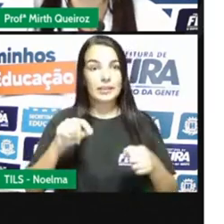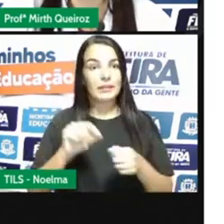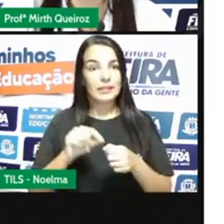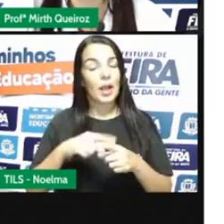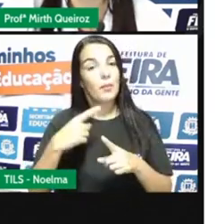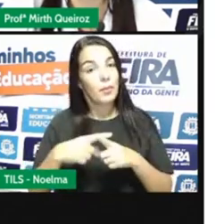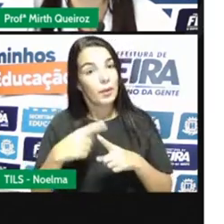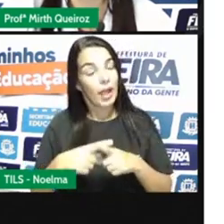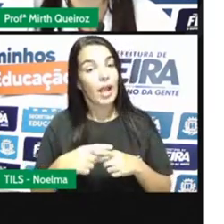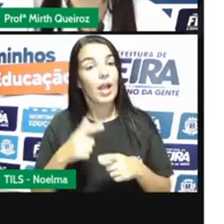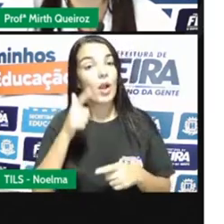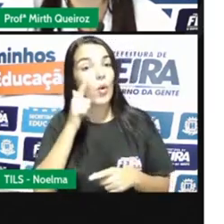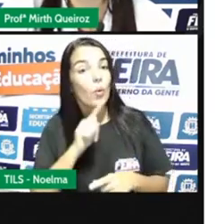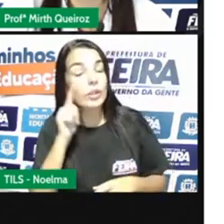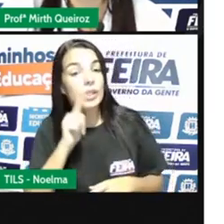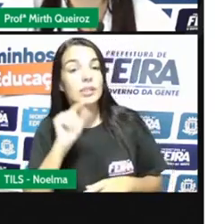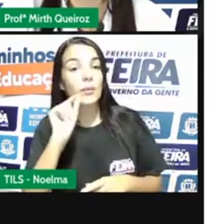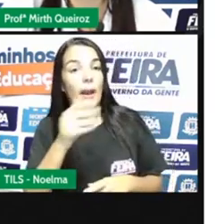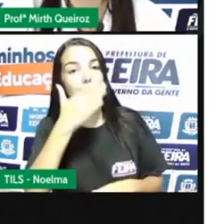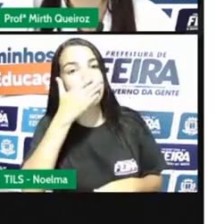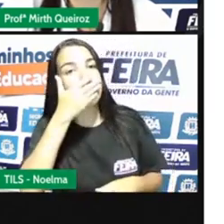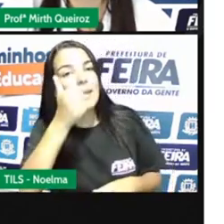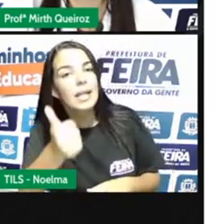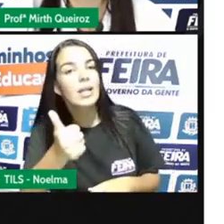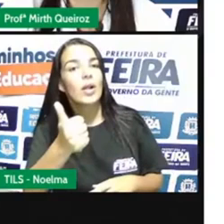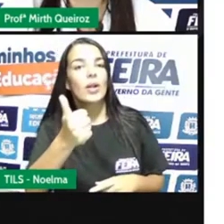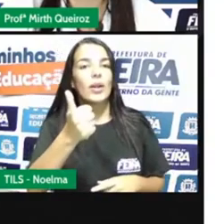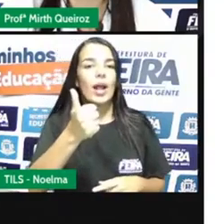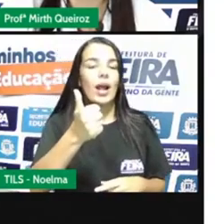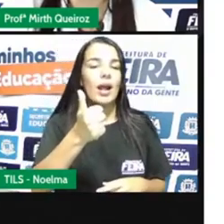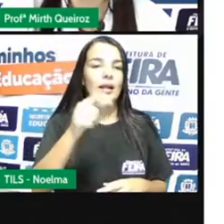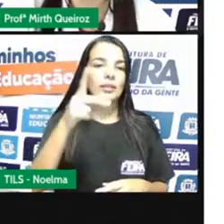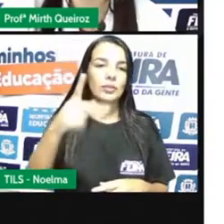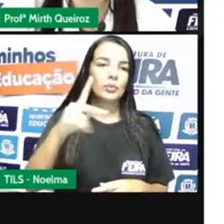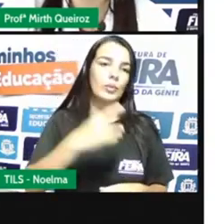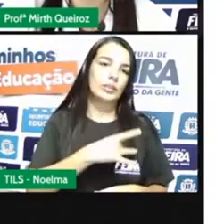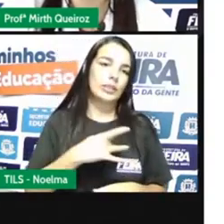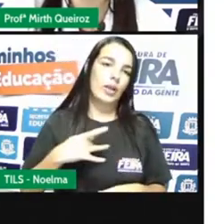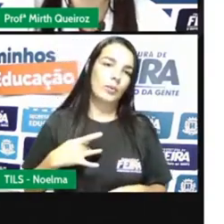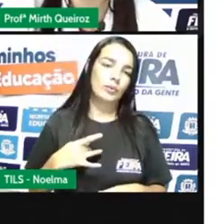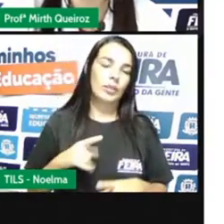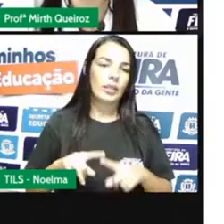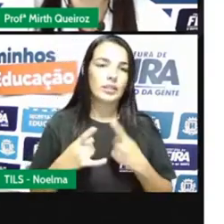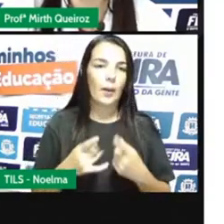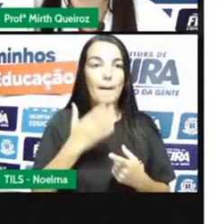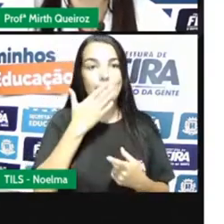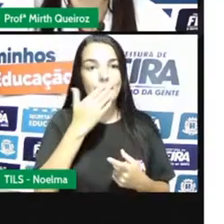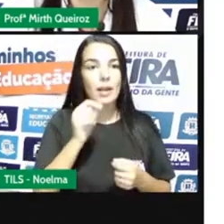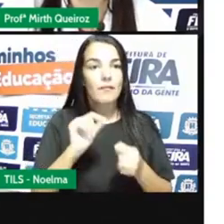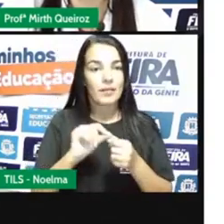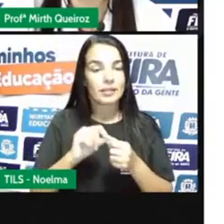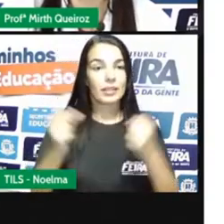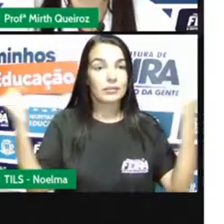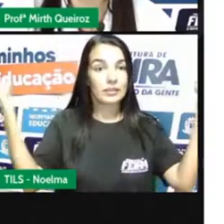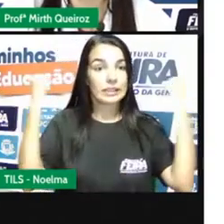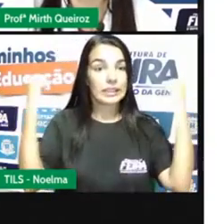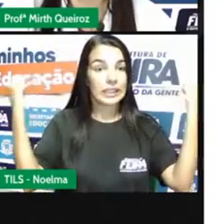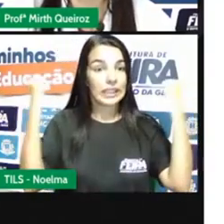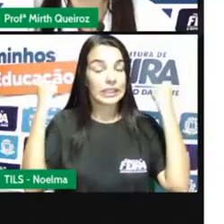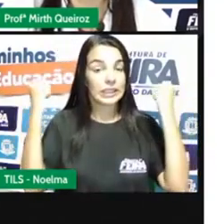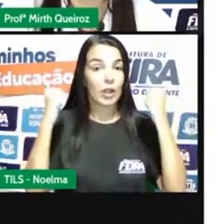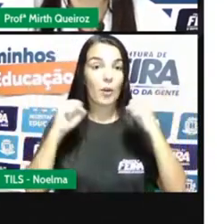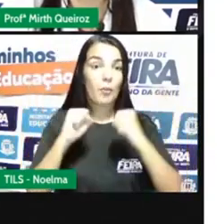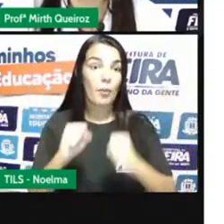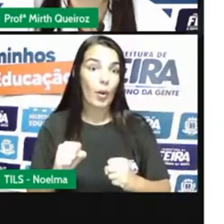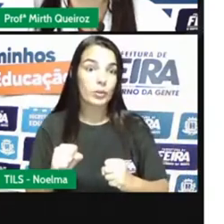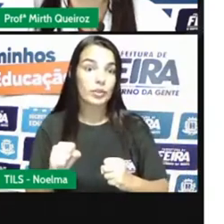Daí surge a preocupação dos pais de crianças com problemas respiratórios. Afinal, como saber se o exercício X ou